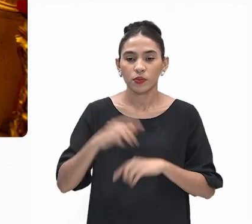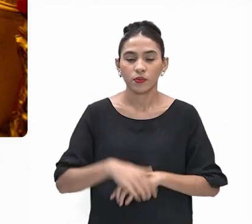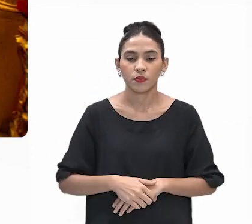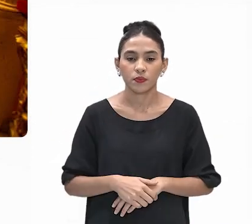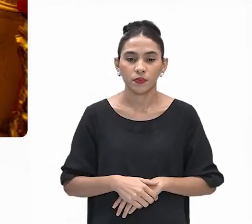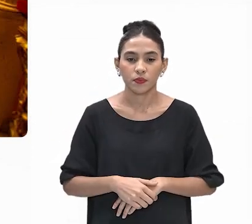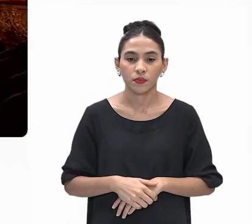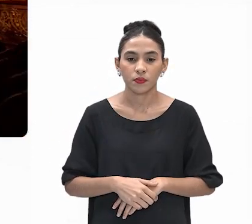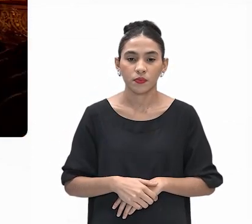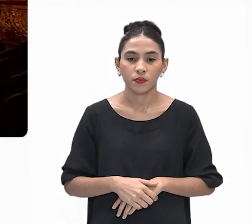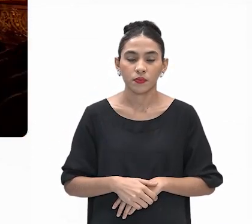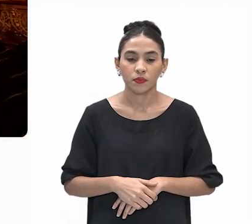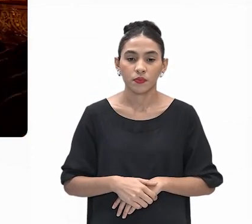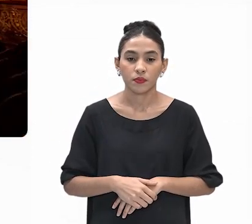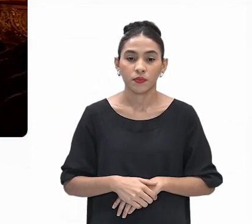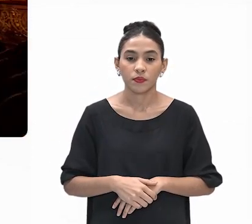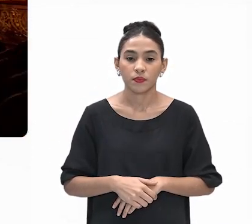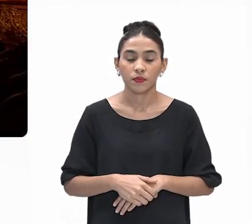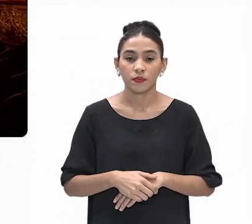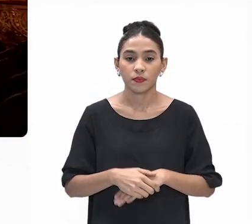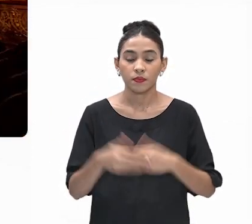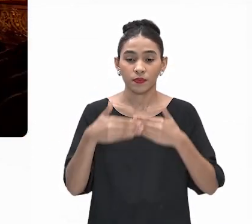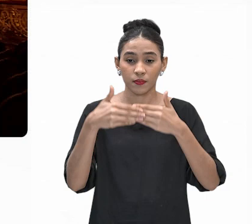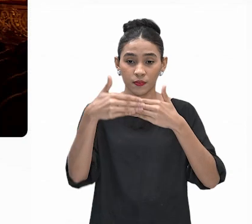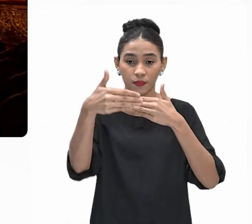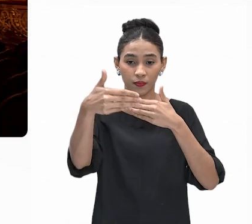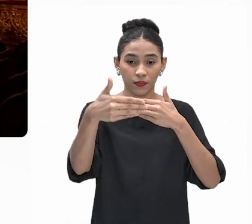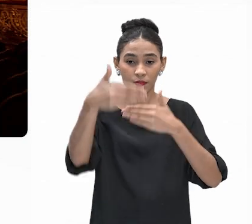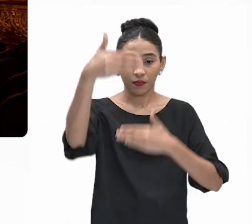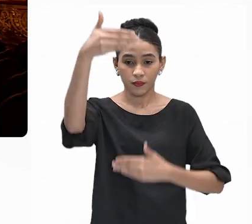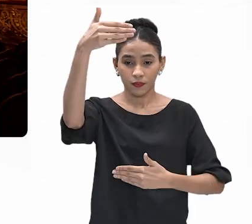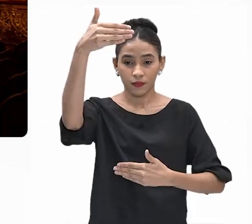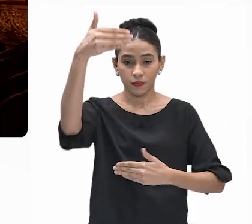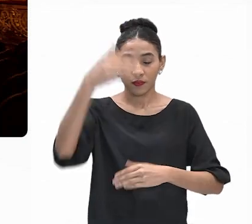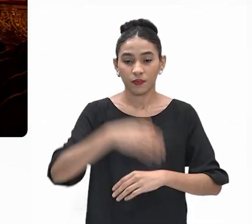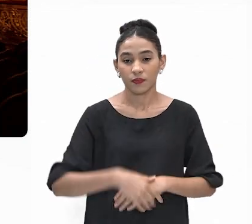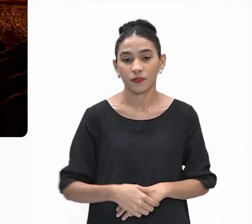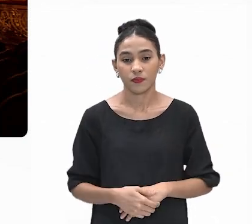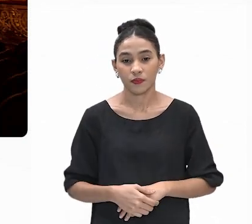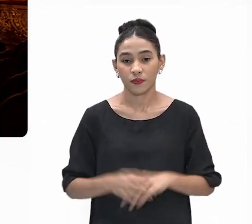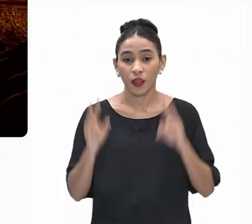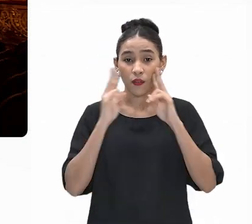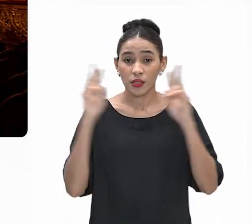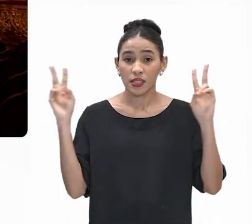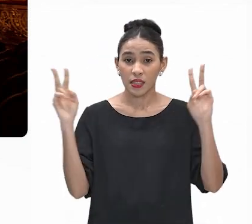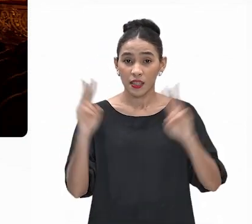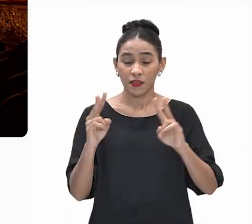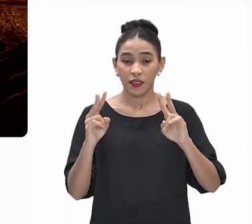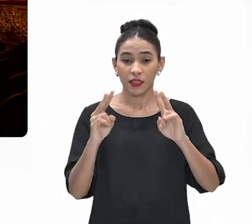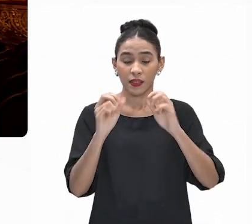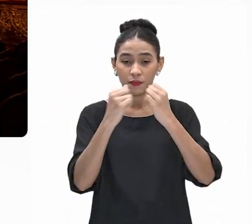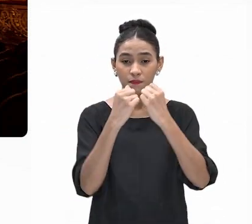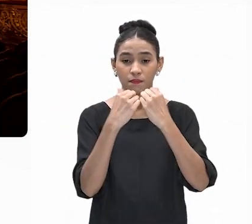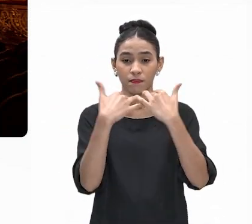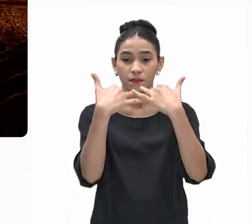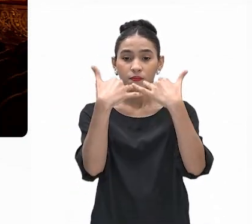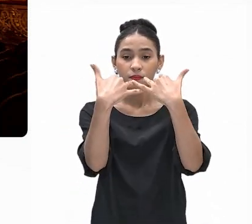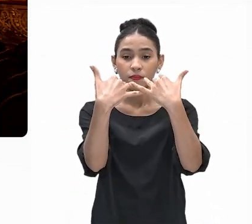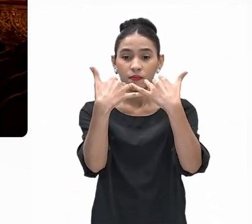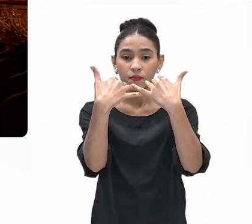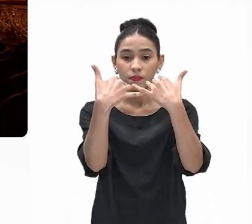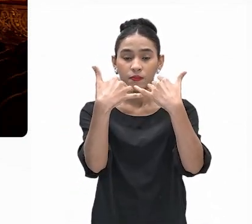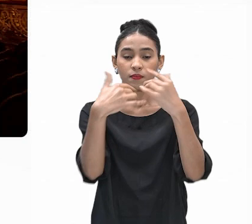Amazonas, de uma parte muito mais ampla, né? Você vê tanto a parte do palco, como